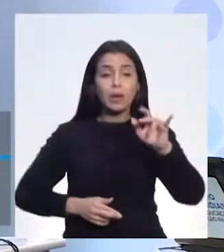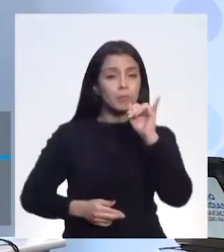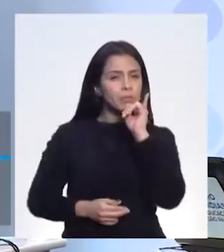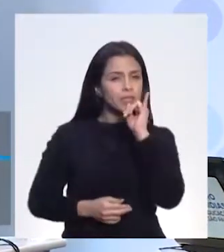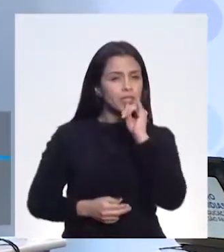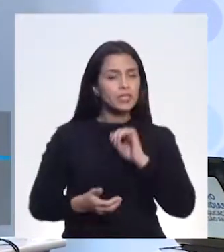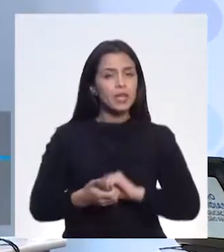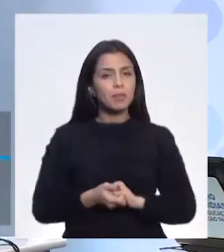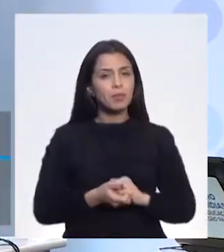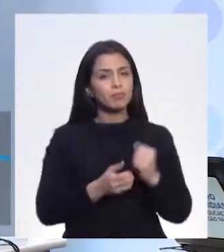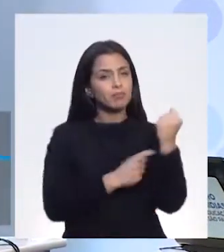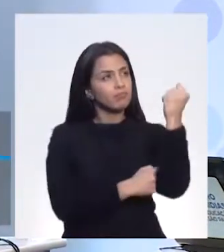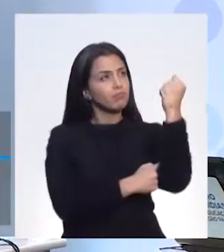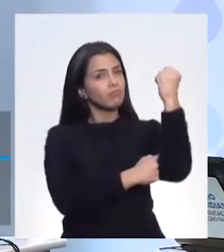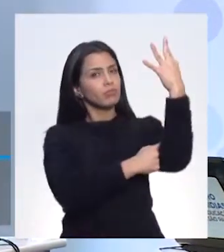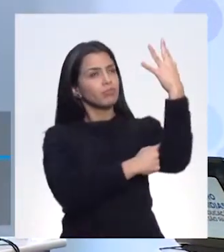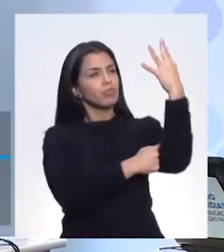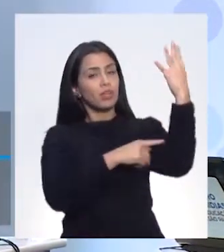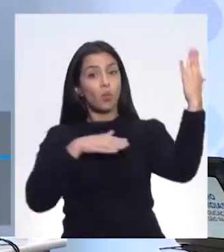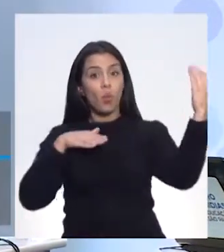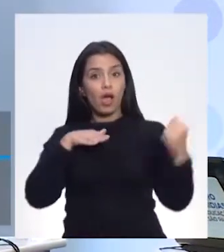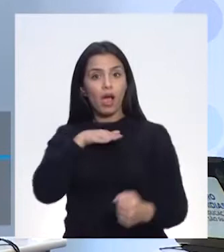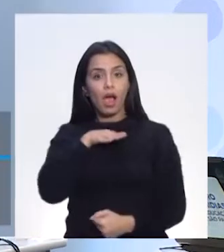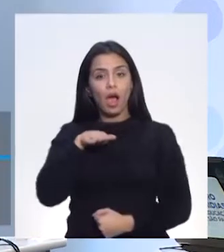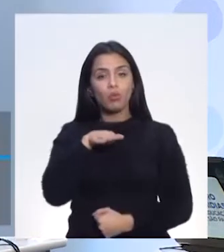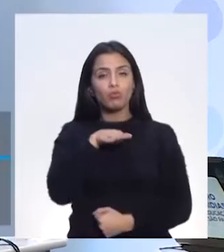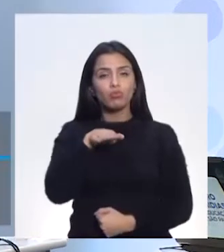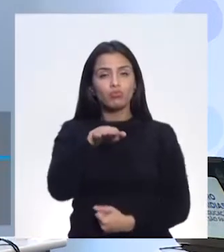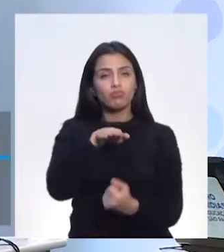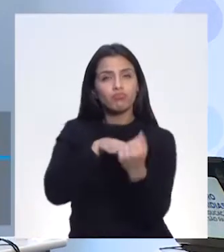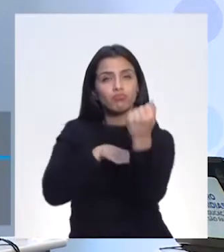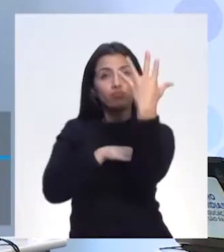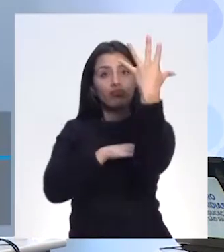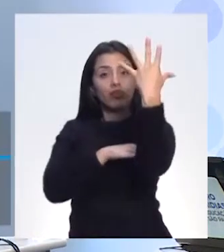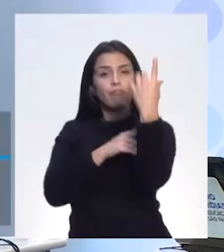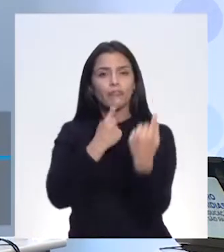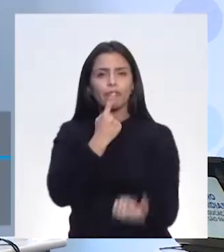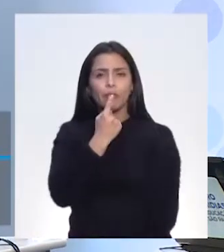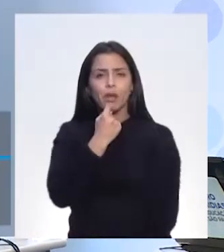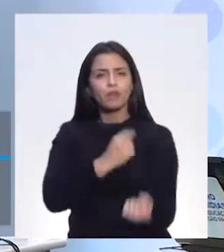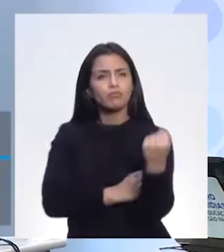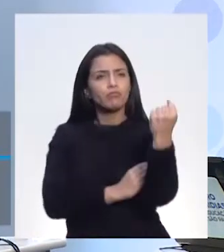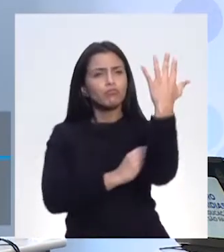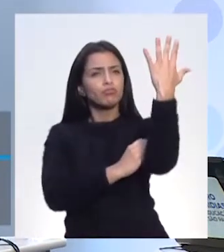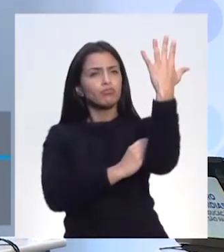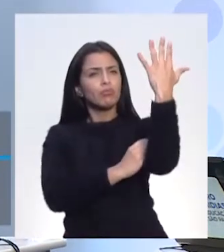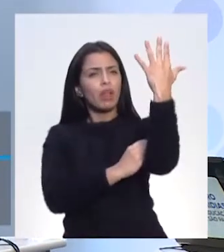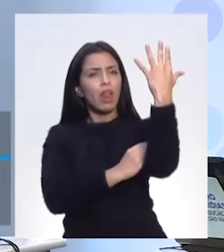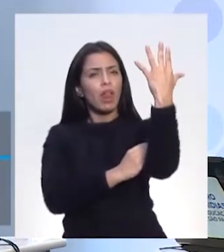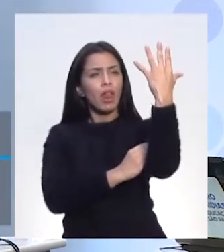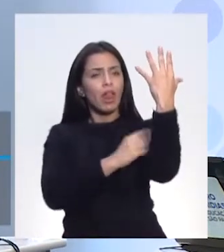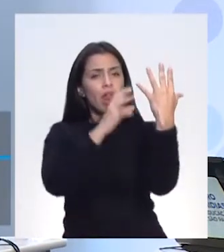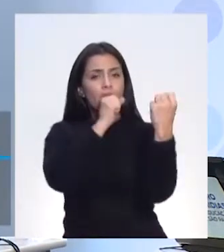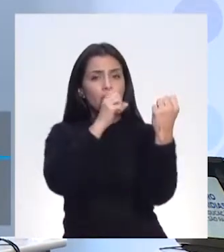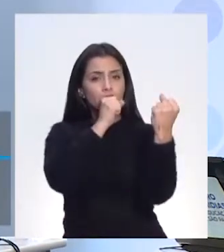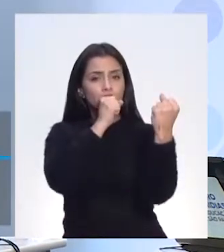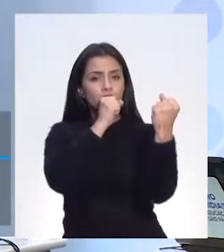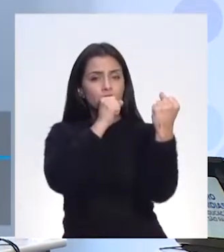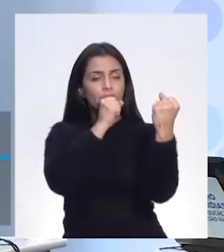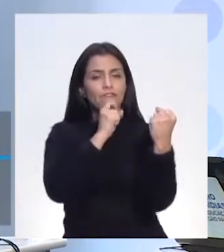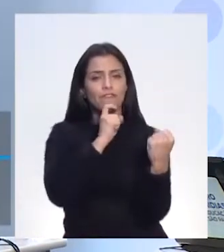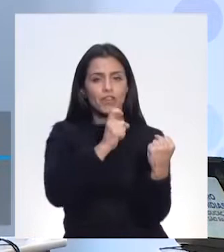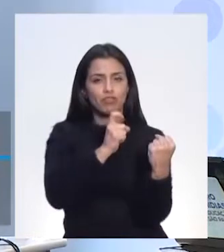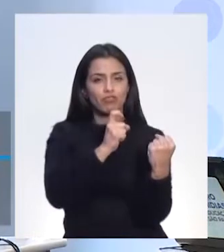um semáforo. O semáforo está lá, vermelho, laranja, verde, vermelho, laranja, verde, e